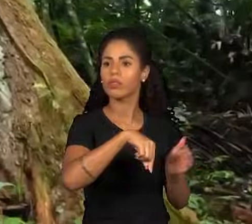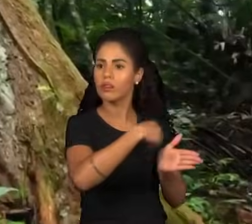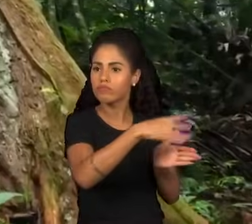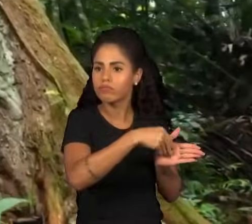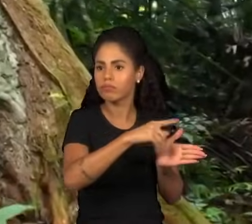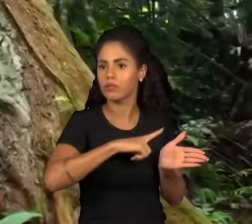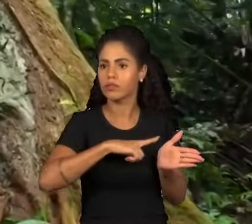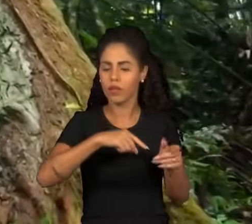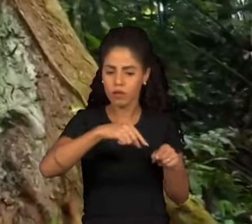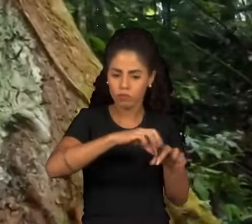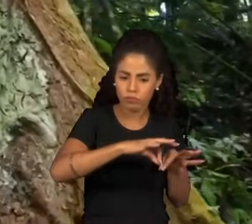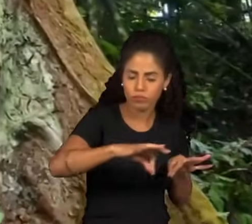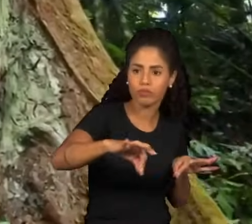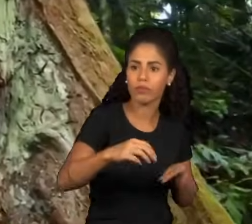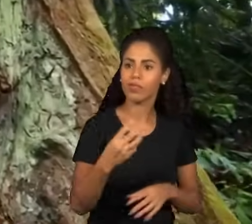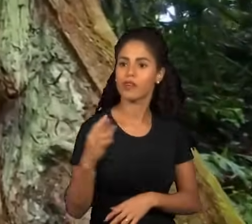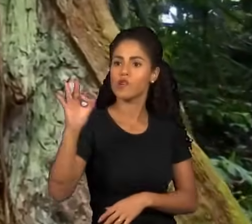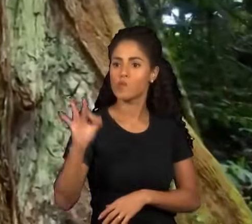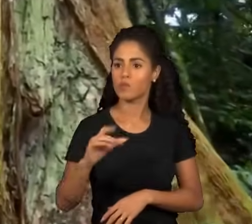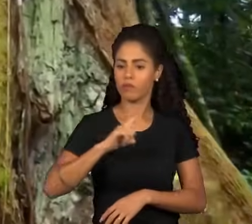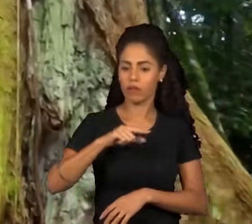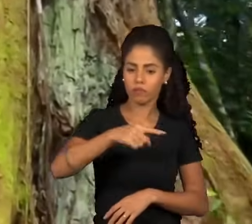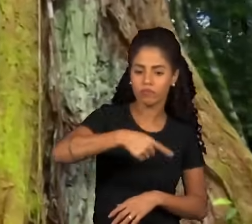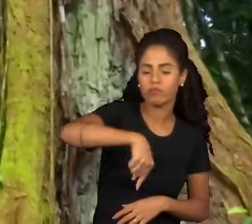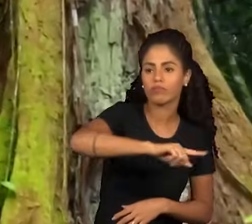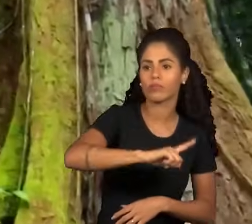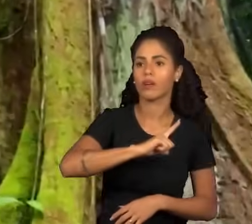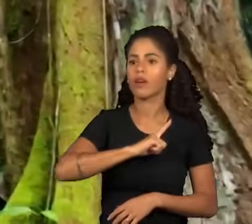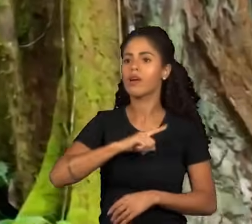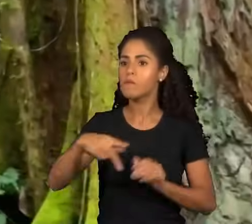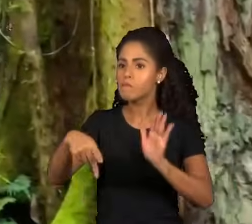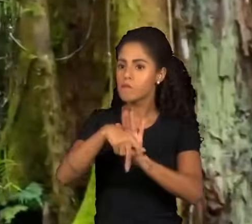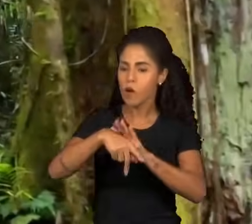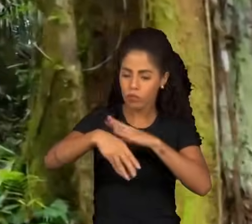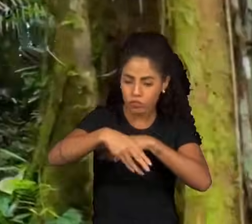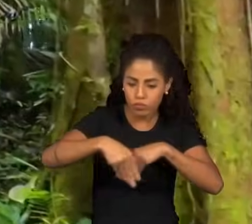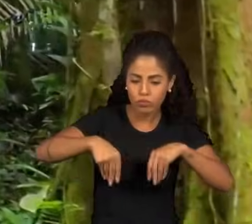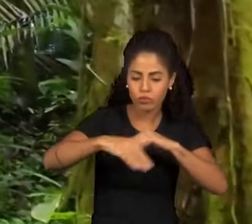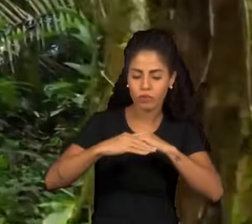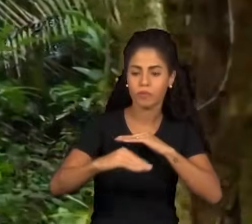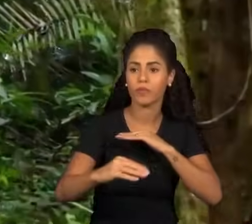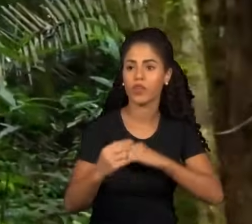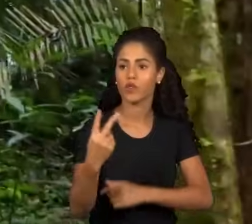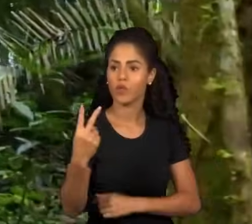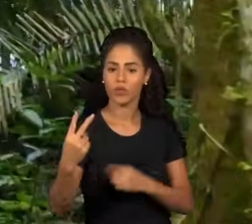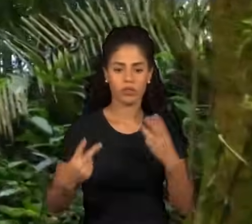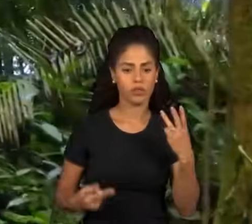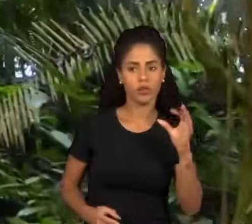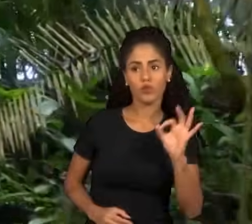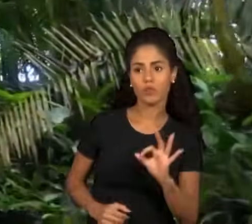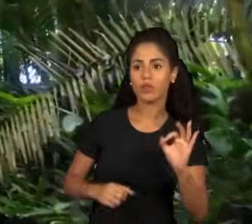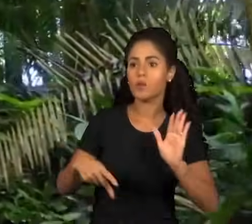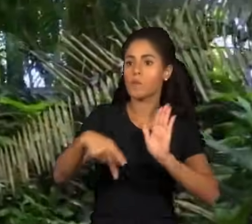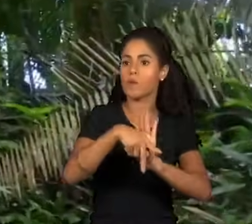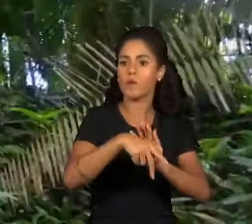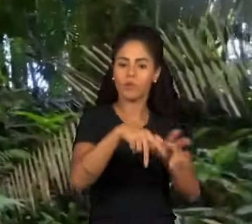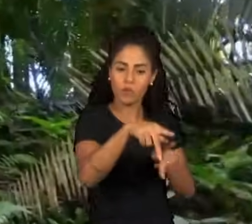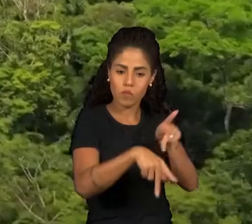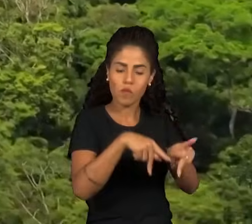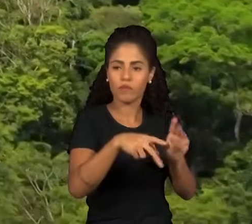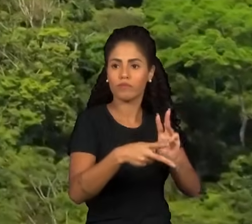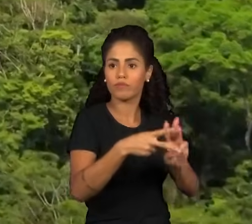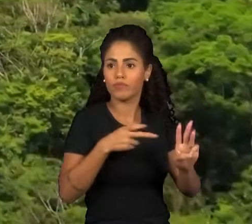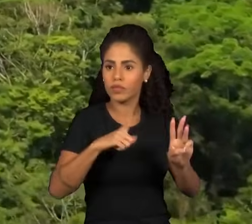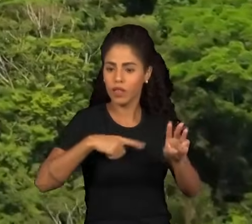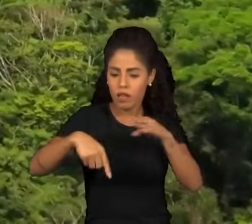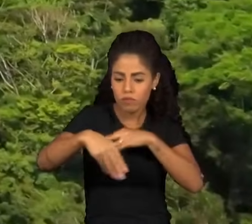grande. 3% dessa área é composto por esses solos, de 2% a 3% que foram modificados pelos povos indígenas. É mais uma evidência